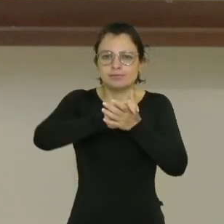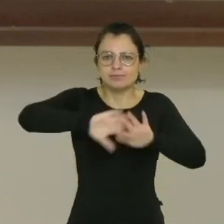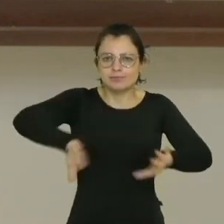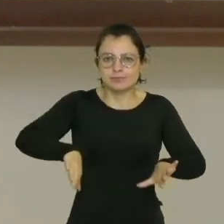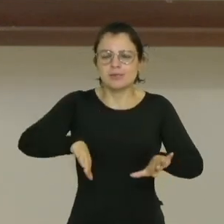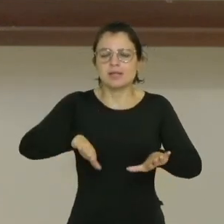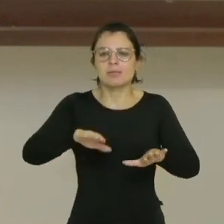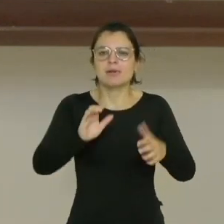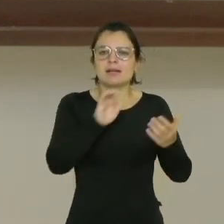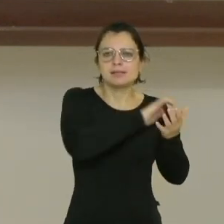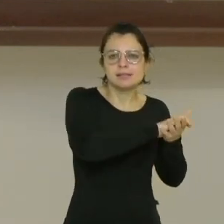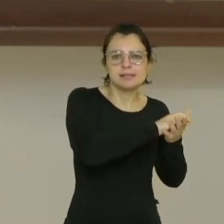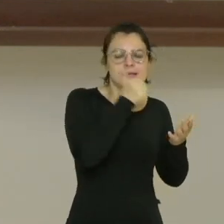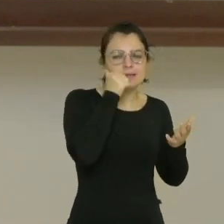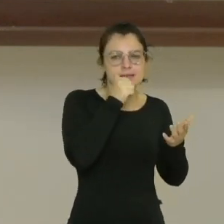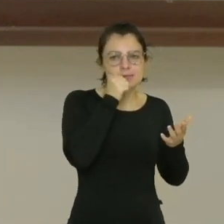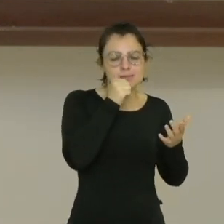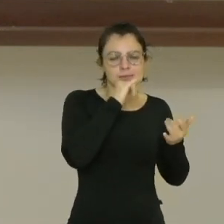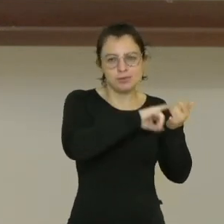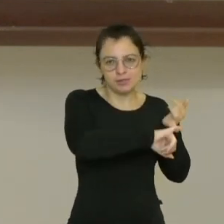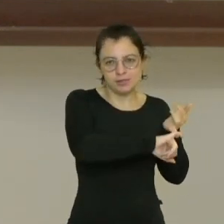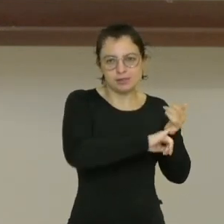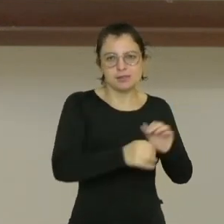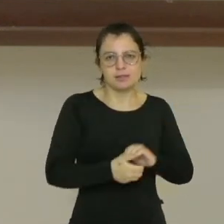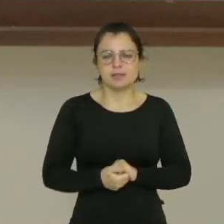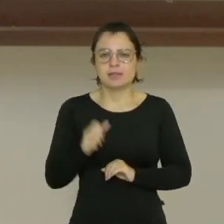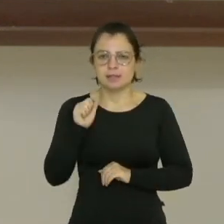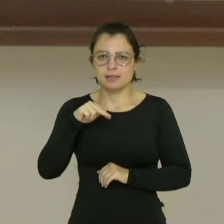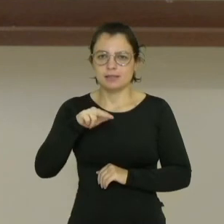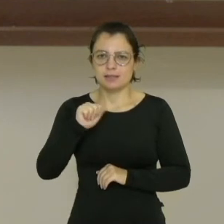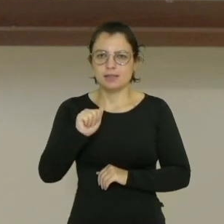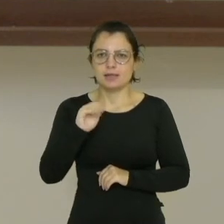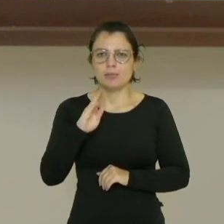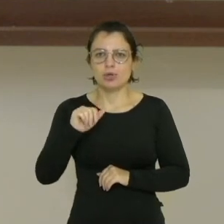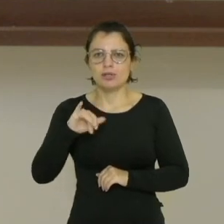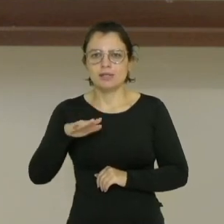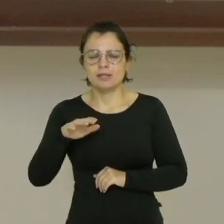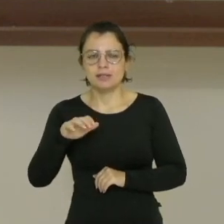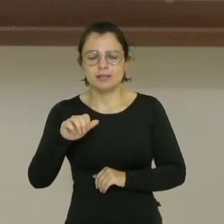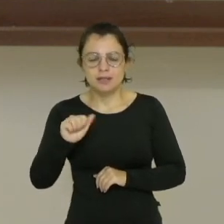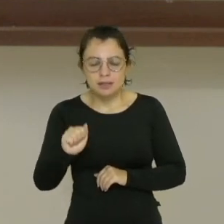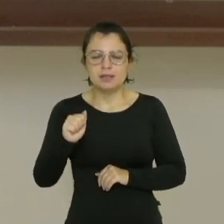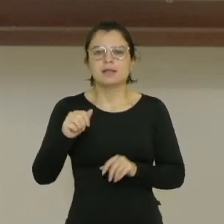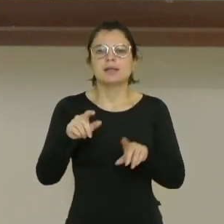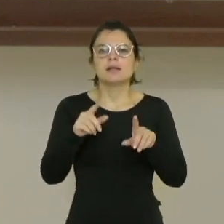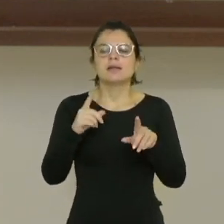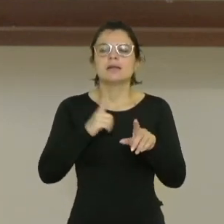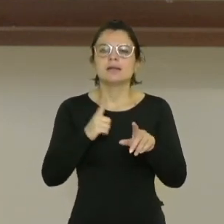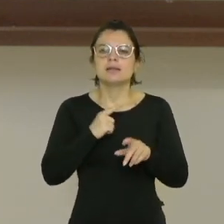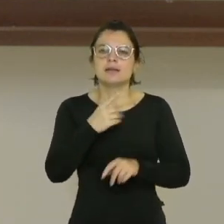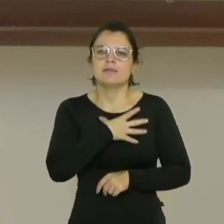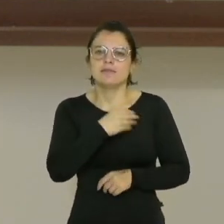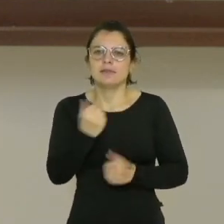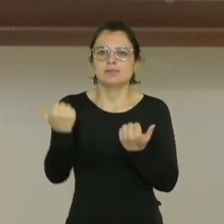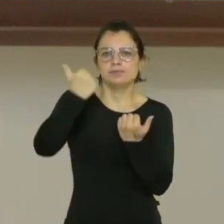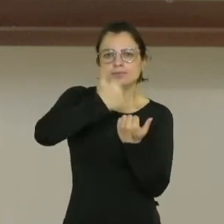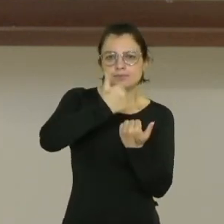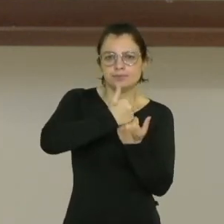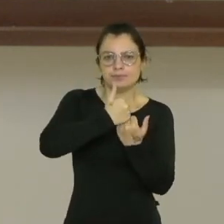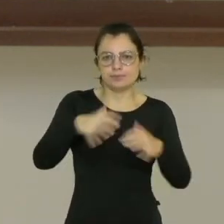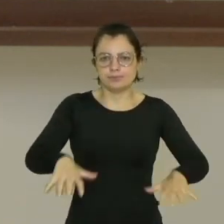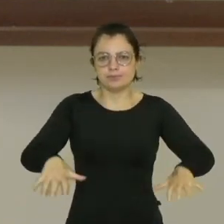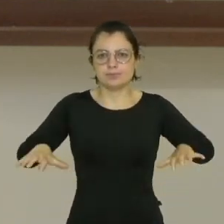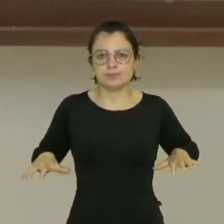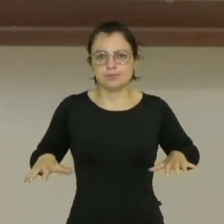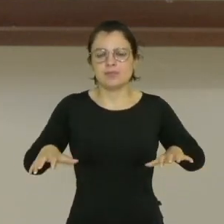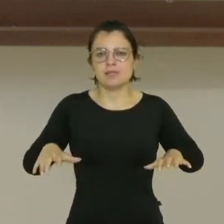separar da Catarina de Aragão para se casar com Ana Bolena e ter então ali um herdeiro que pudesse suceder ao